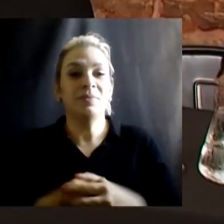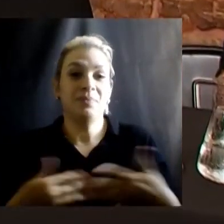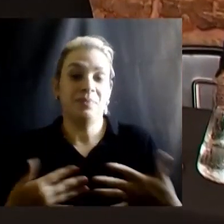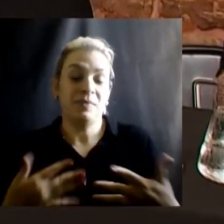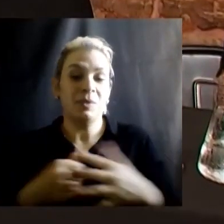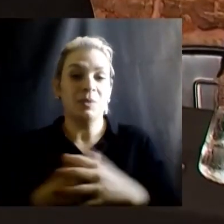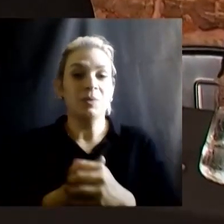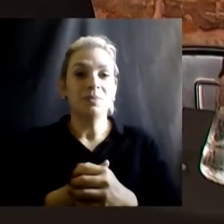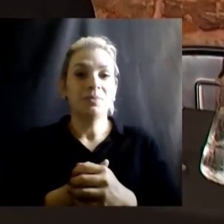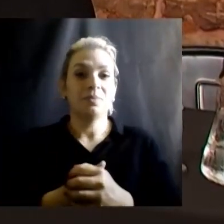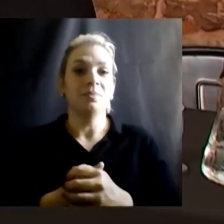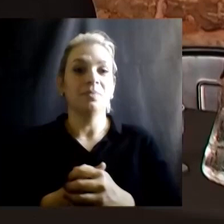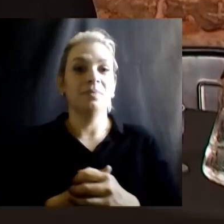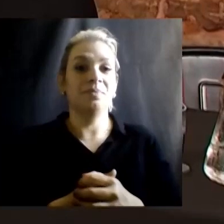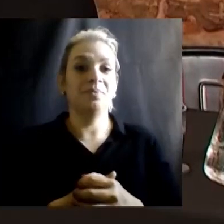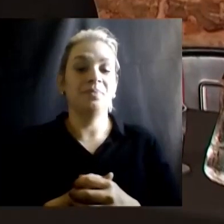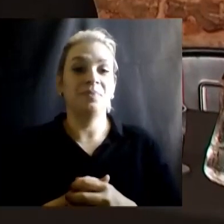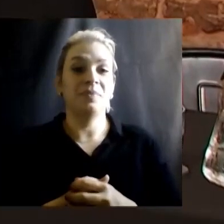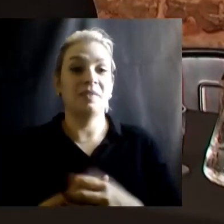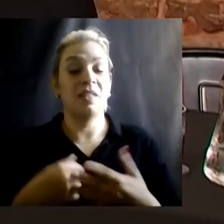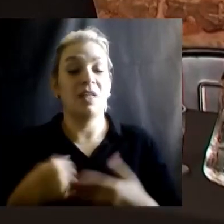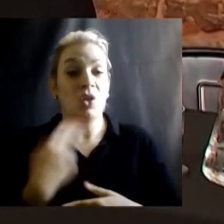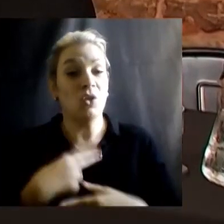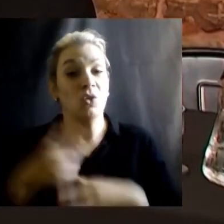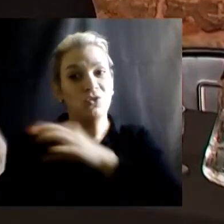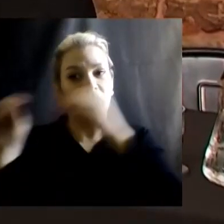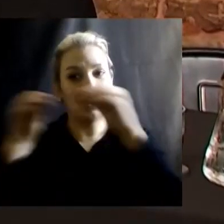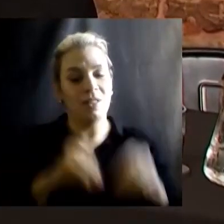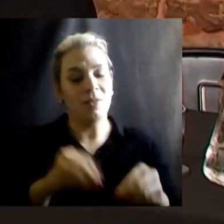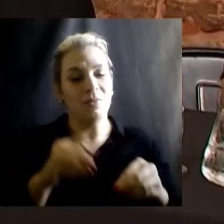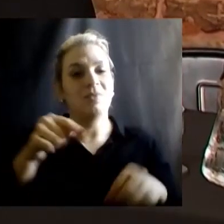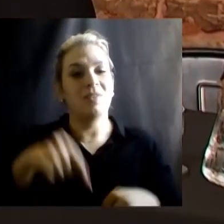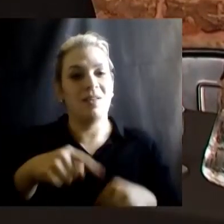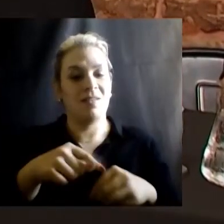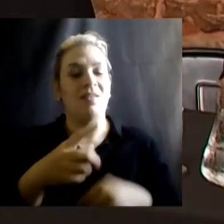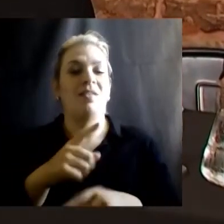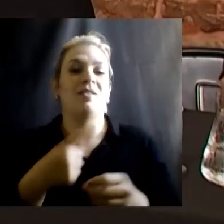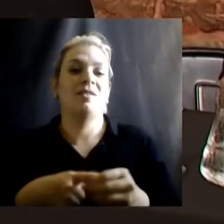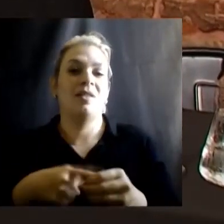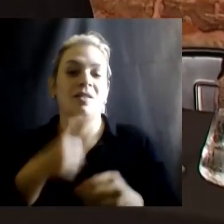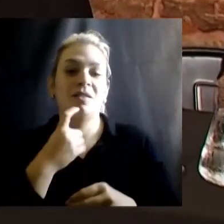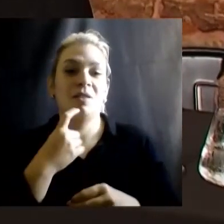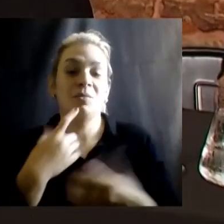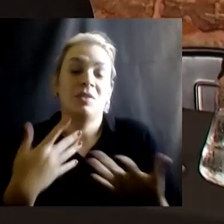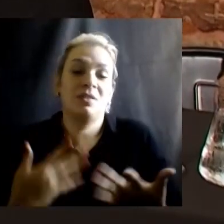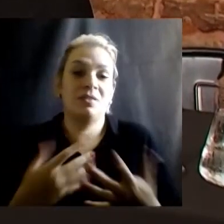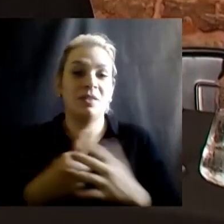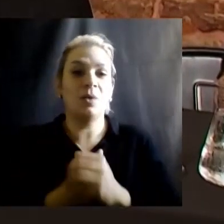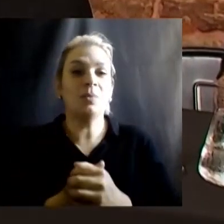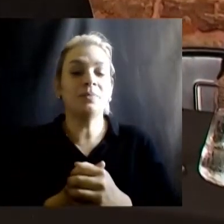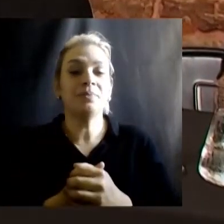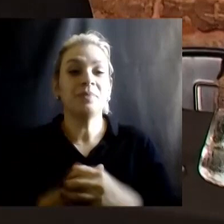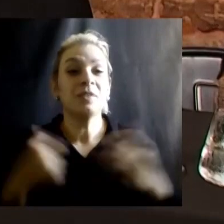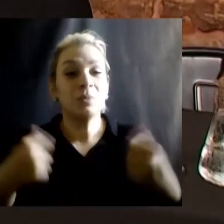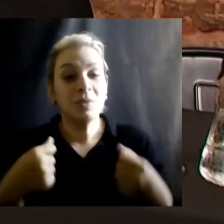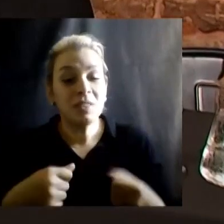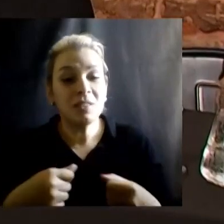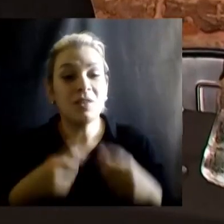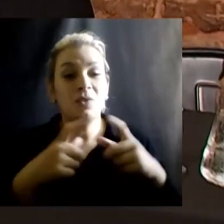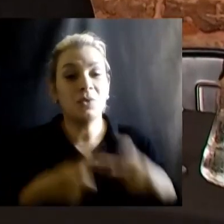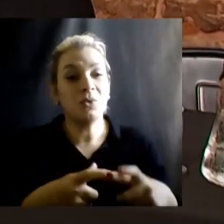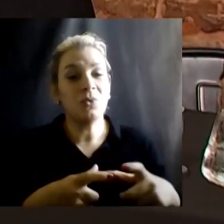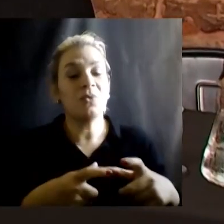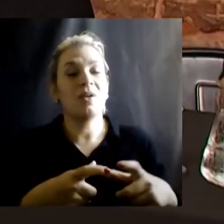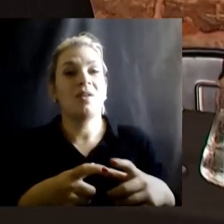muito cedo. A gente sentia falta de encontrar um lugar que realmente conseguisse criar comunidade em torno de